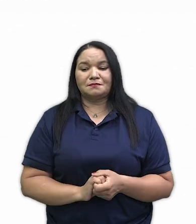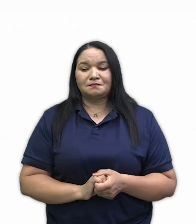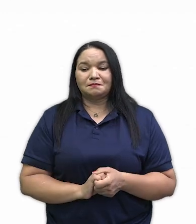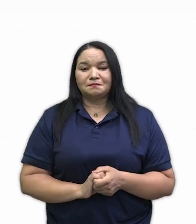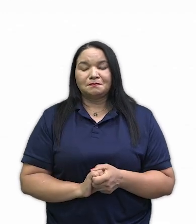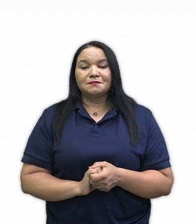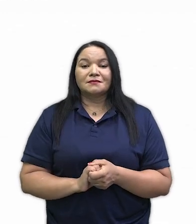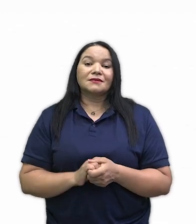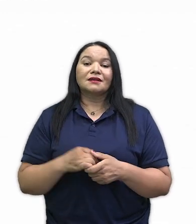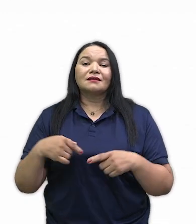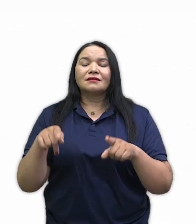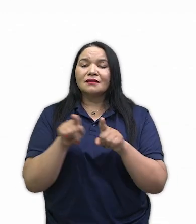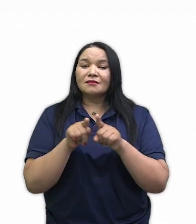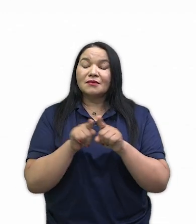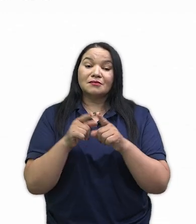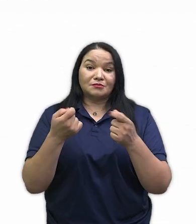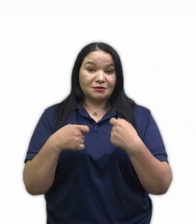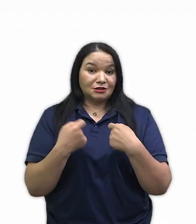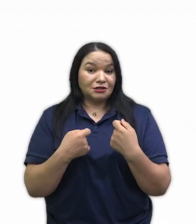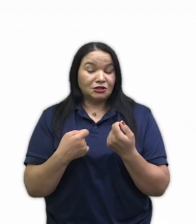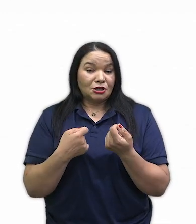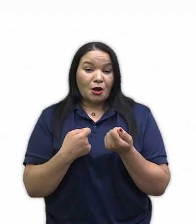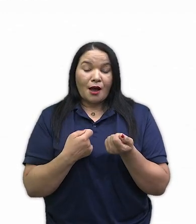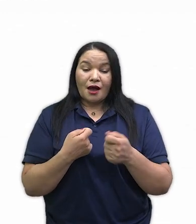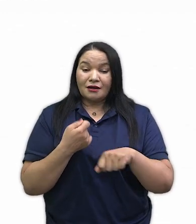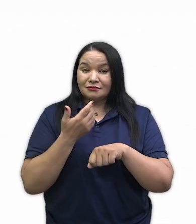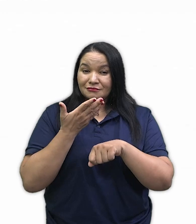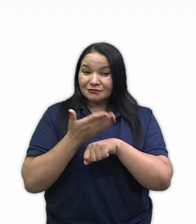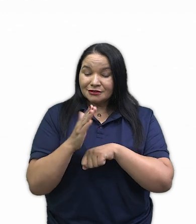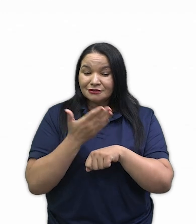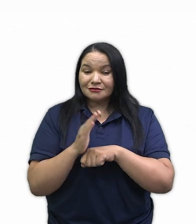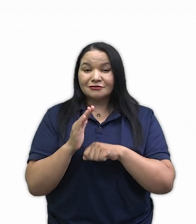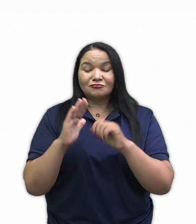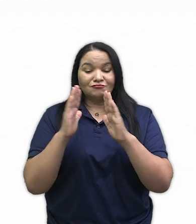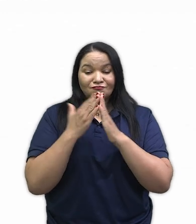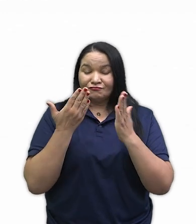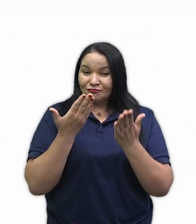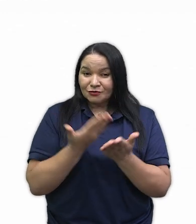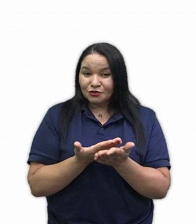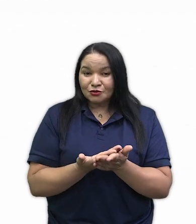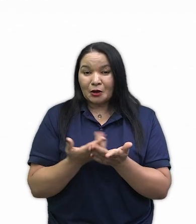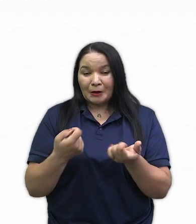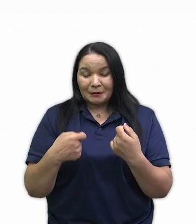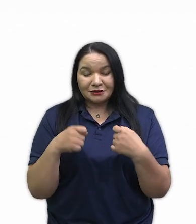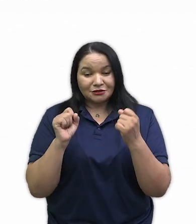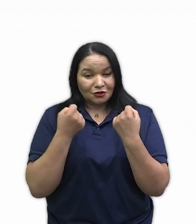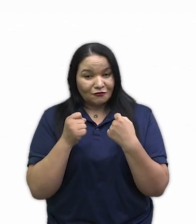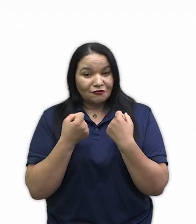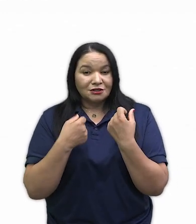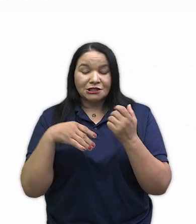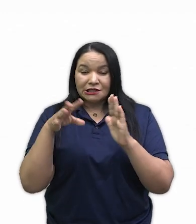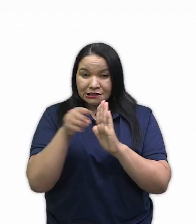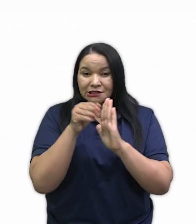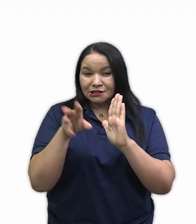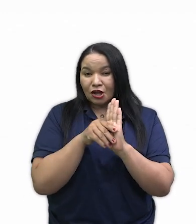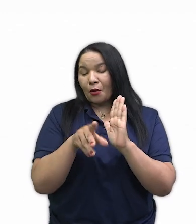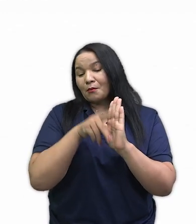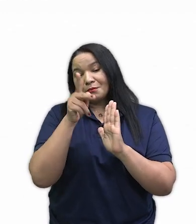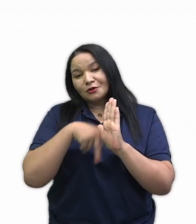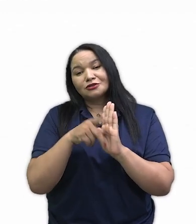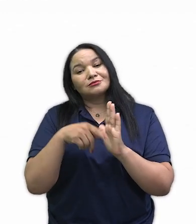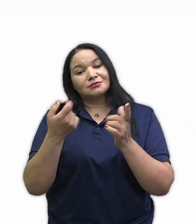a gente precisa realmente trabalhar sobre isso nas aulas. Todas as escolas que têm educação